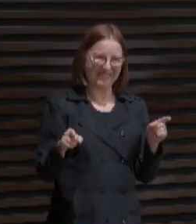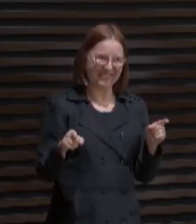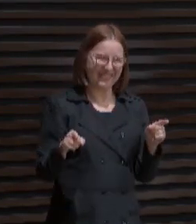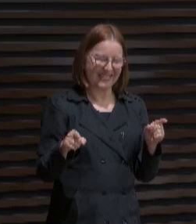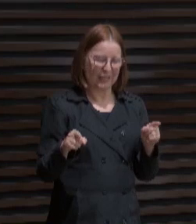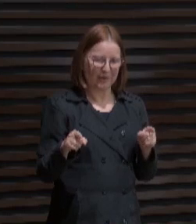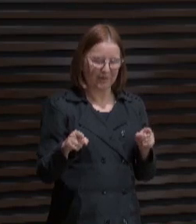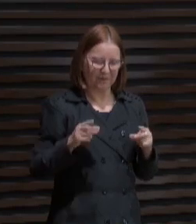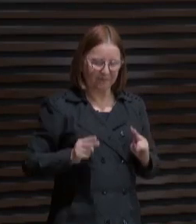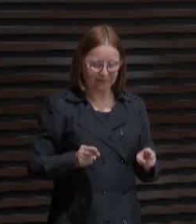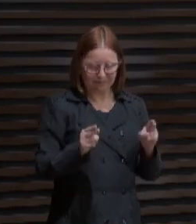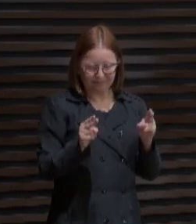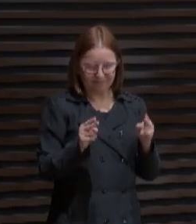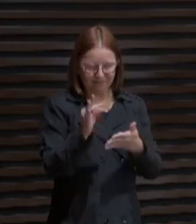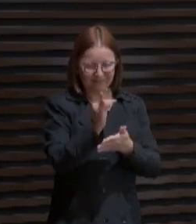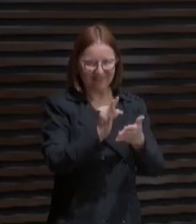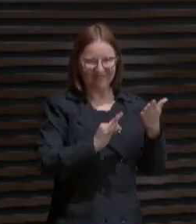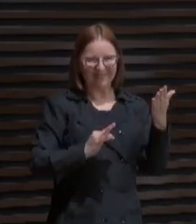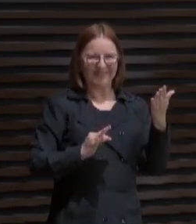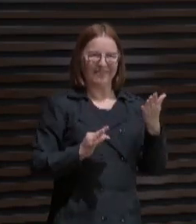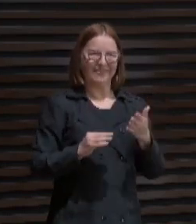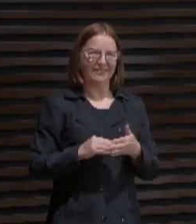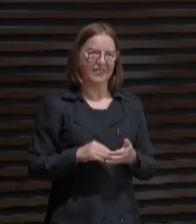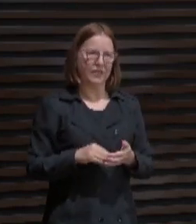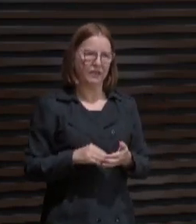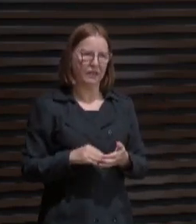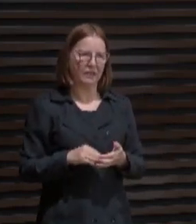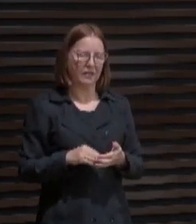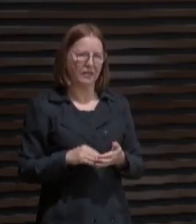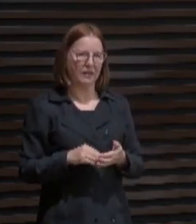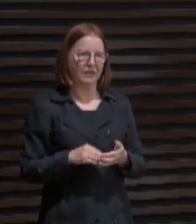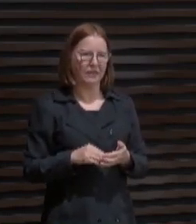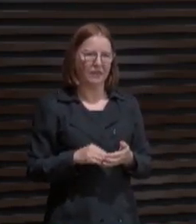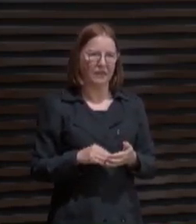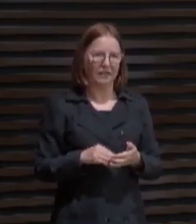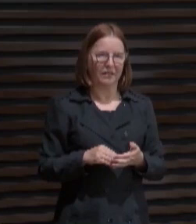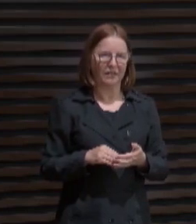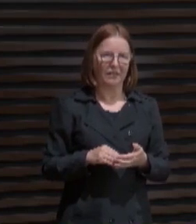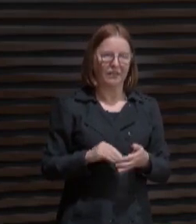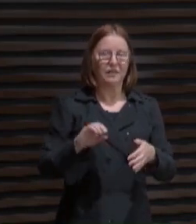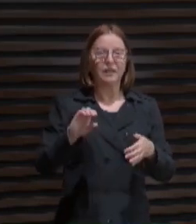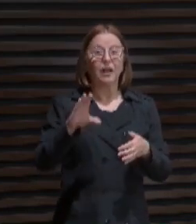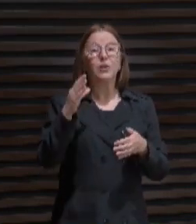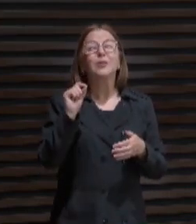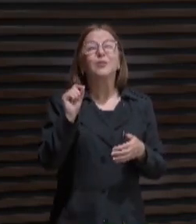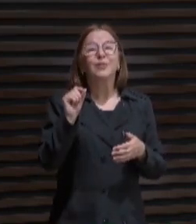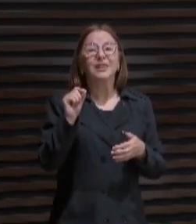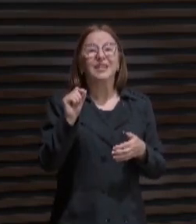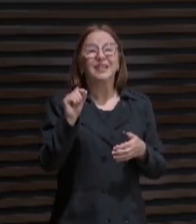vamos lá aqui no texto, né? Algo acontece quando Cristo vai ao encontro de